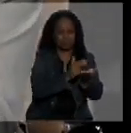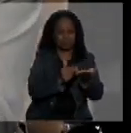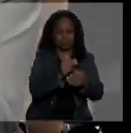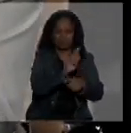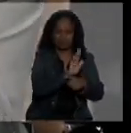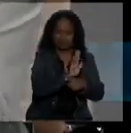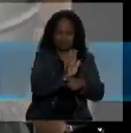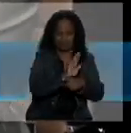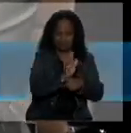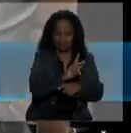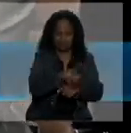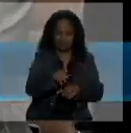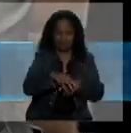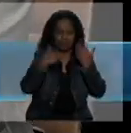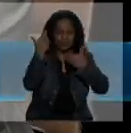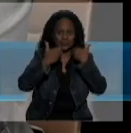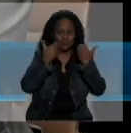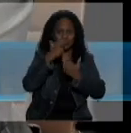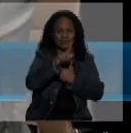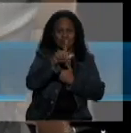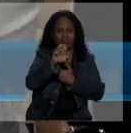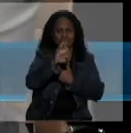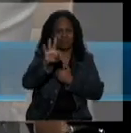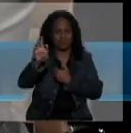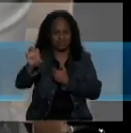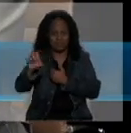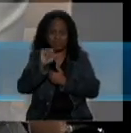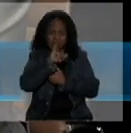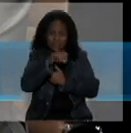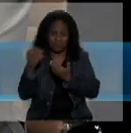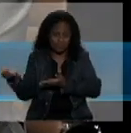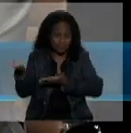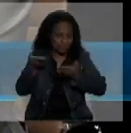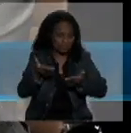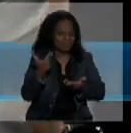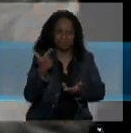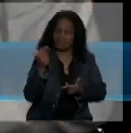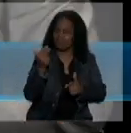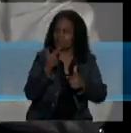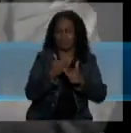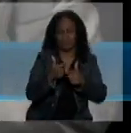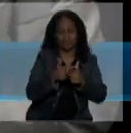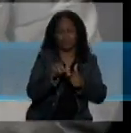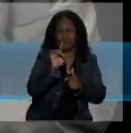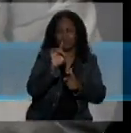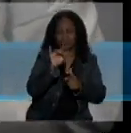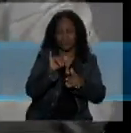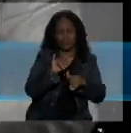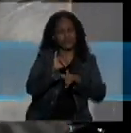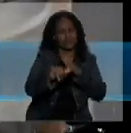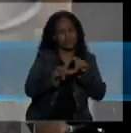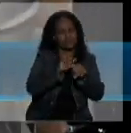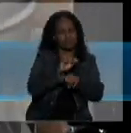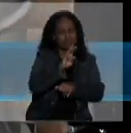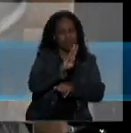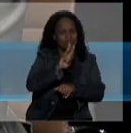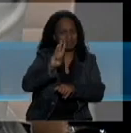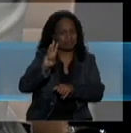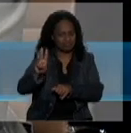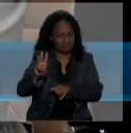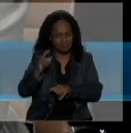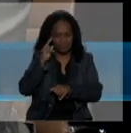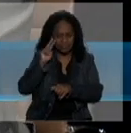diretora de teatro, cineasta e professora de música, Lelete Couto. E se você chegou agora, não tem problema. Basta acessar